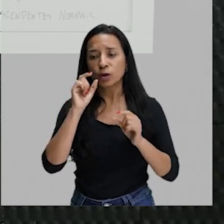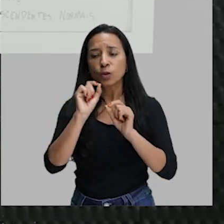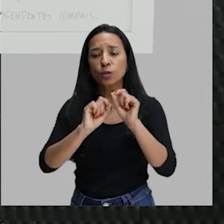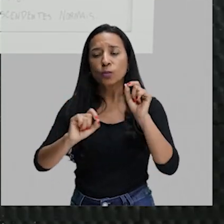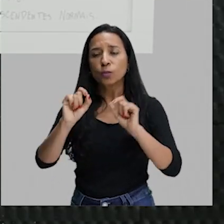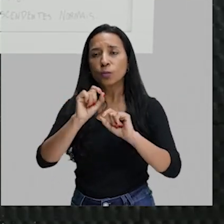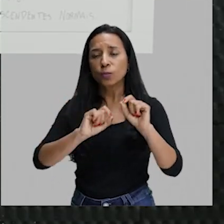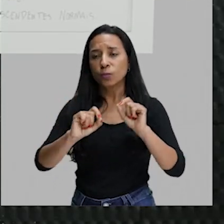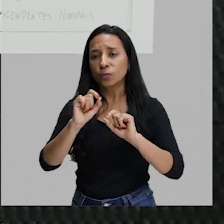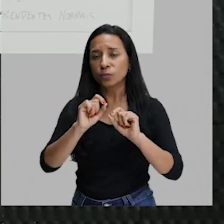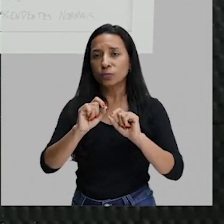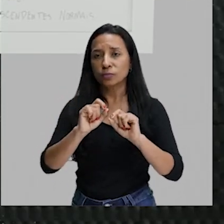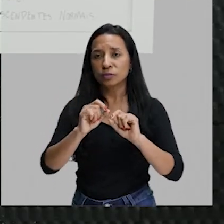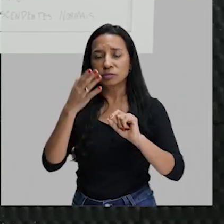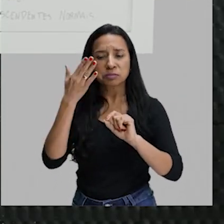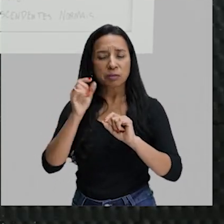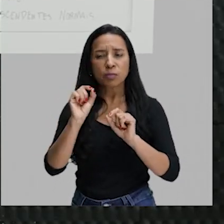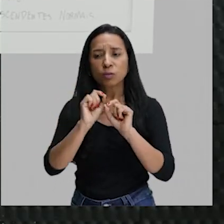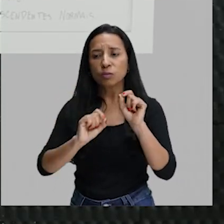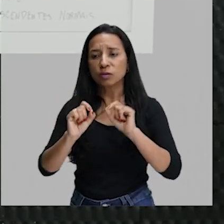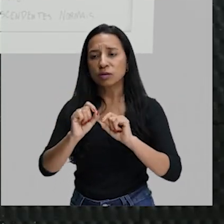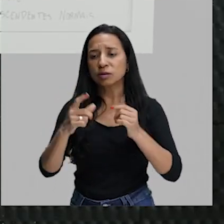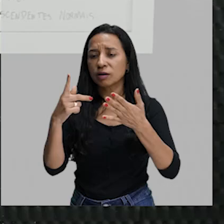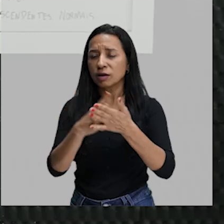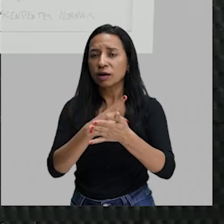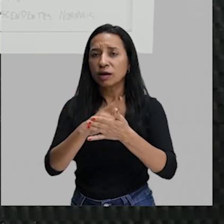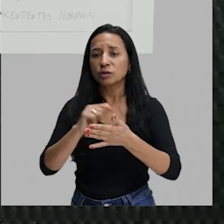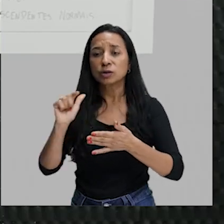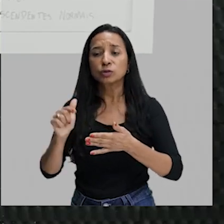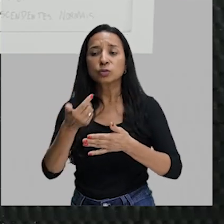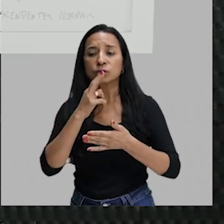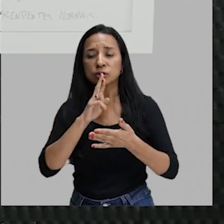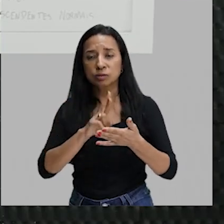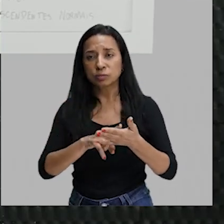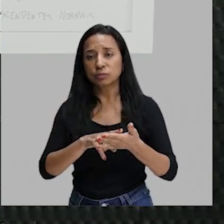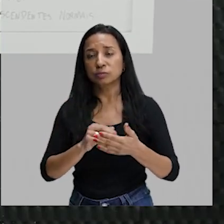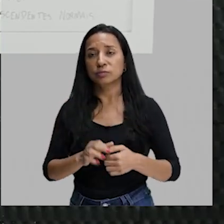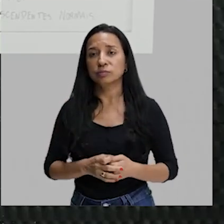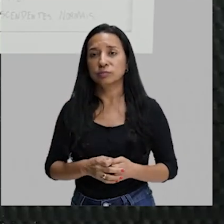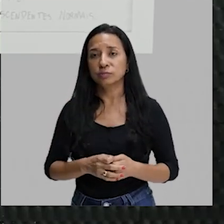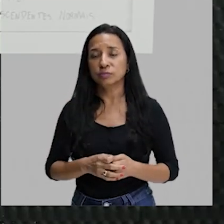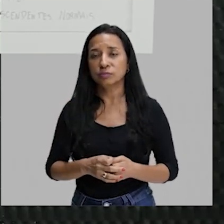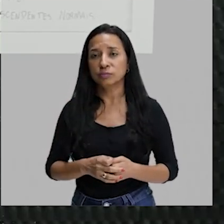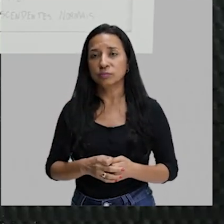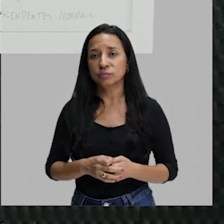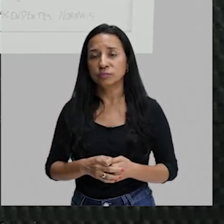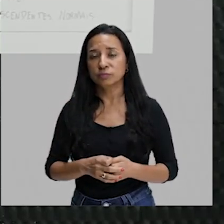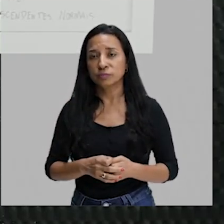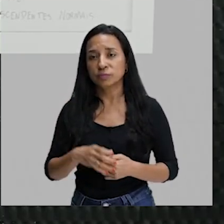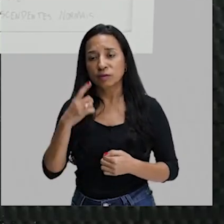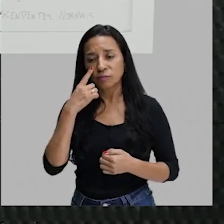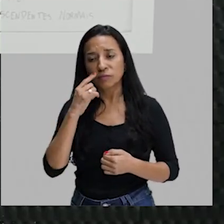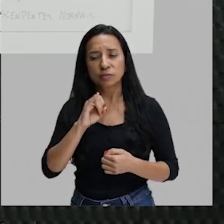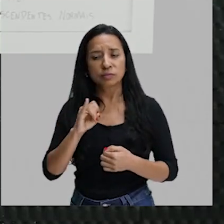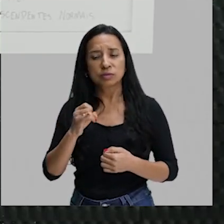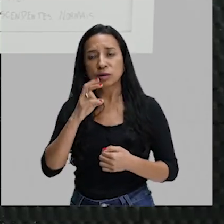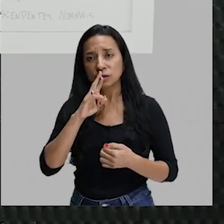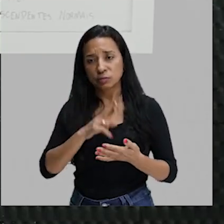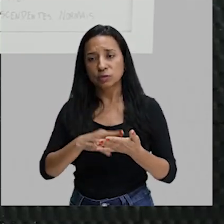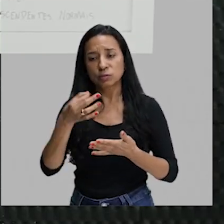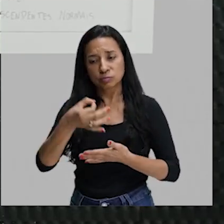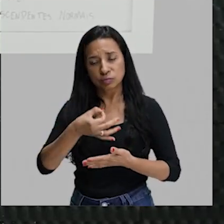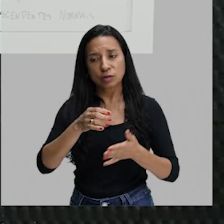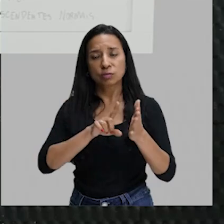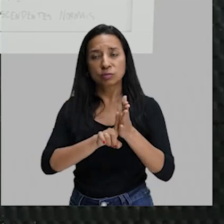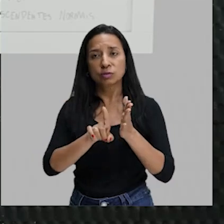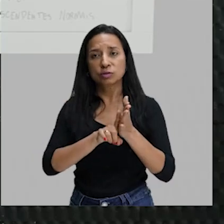de errado nessas outras afirmativas. Tá certo? Vamos ver se a gente respondeu corretamente essa questão. Letra B está dizendo o seguinte,